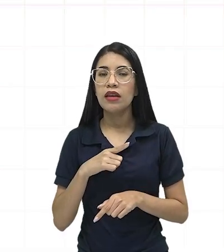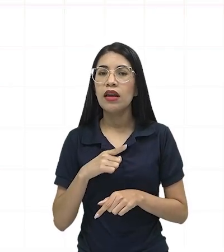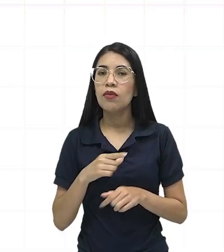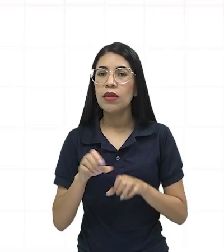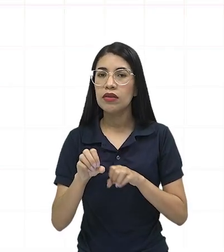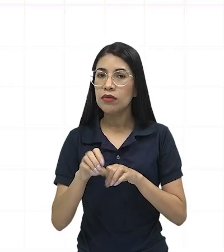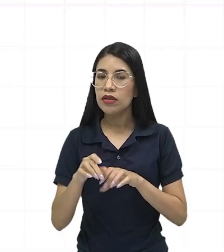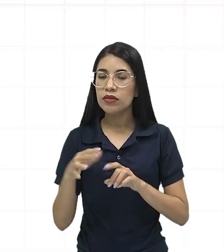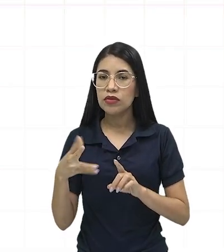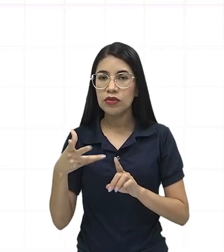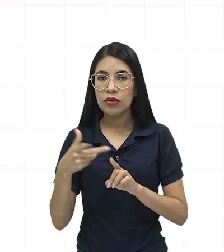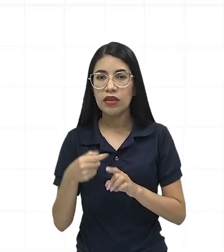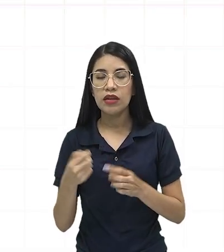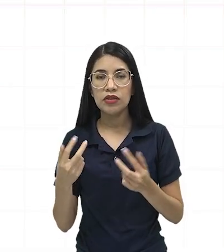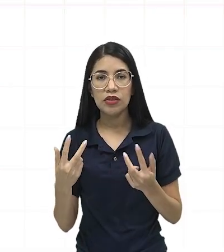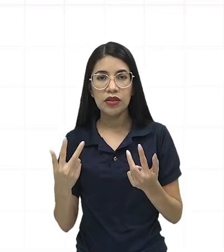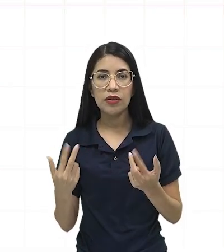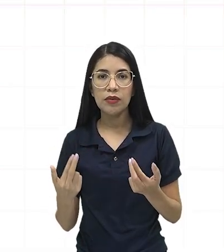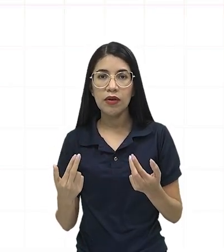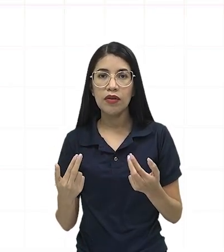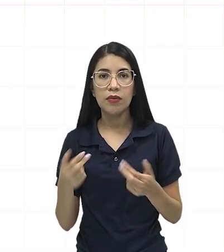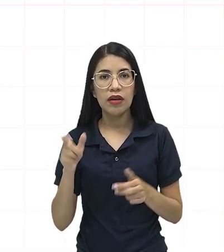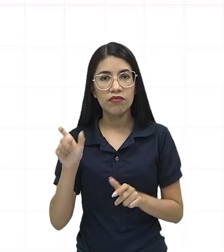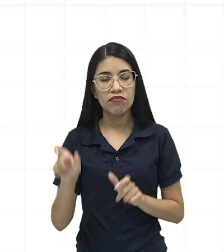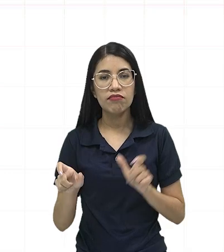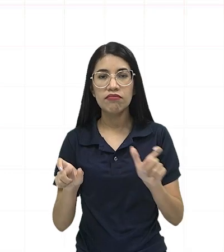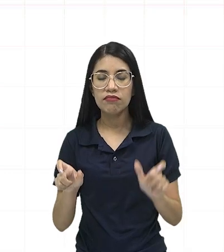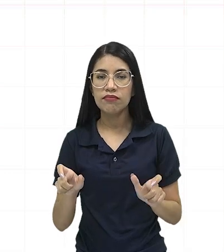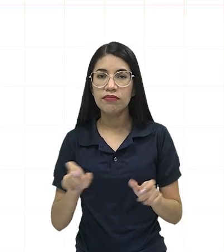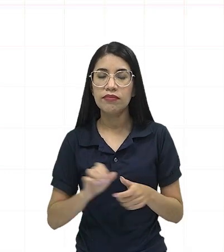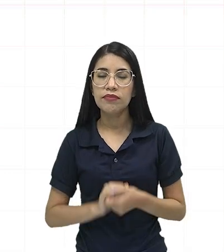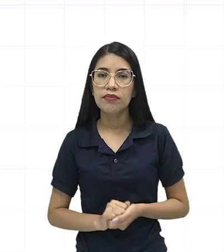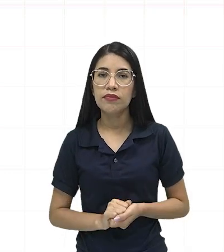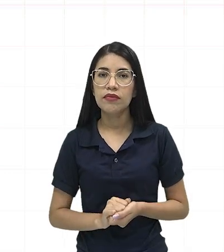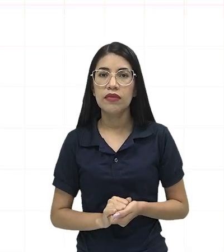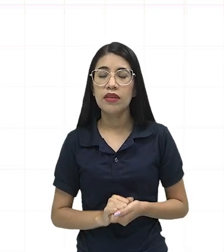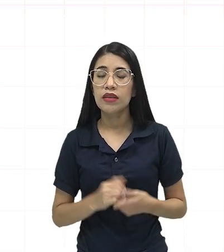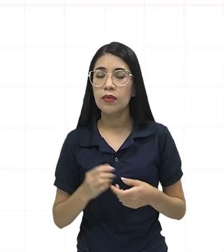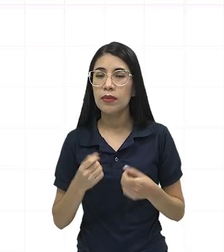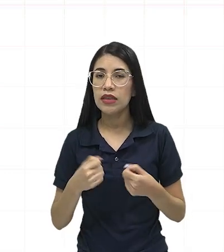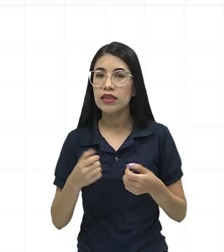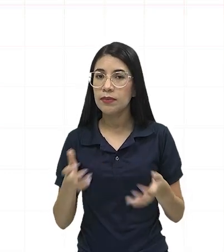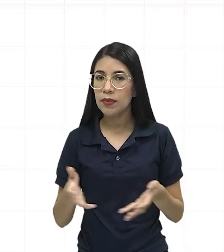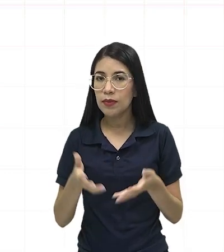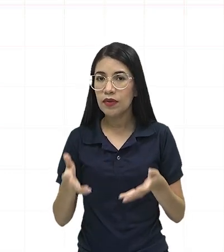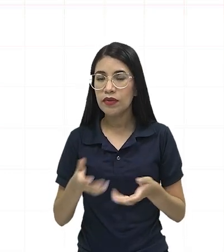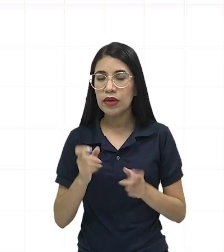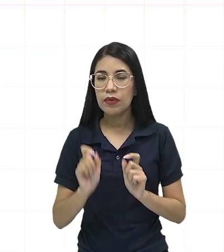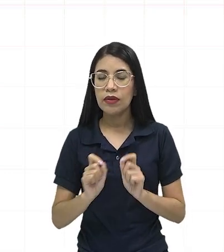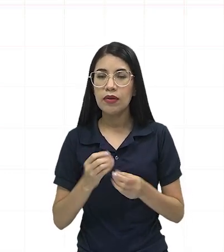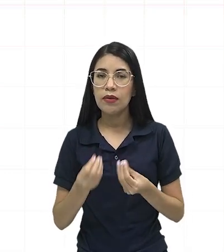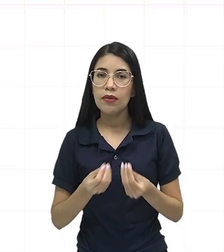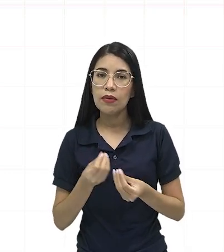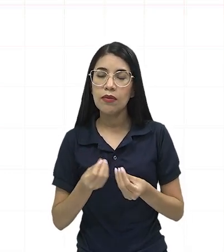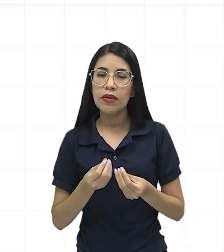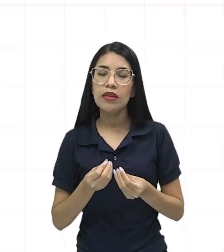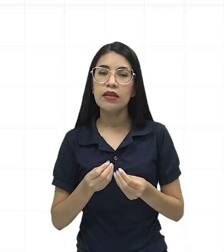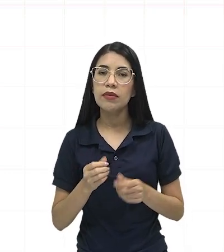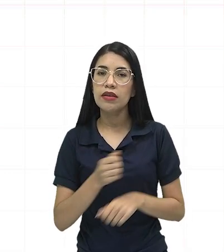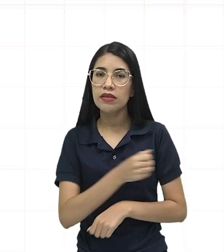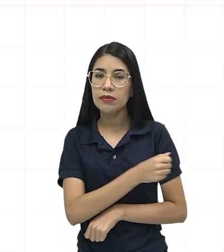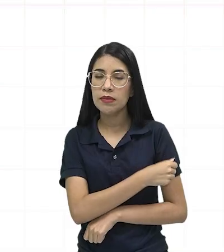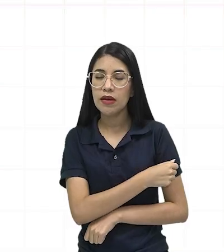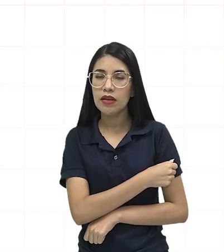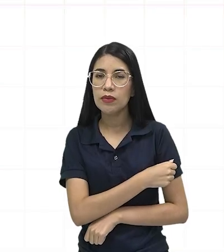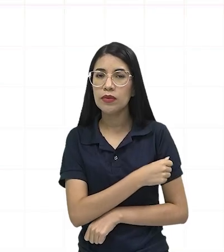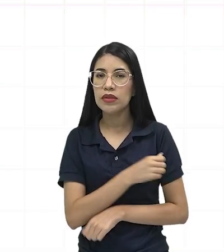de qualidade tal qual o que tem melhores condições também está tendo. Então você promover esses meios para que até as pessoas mais